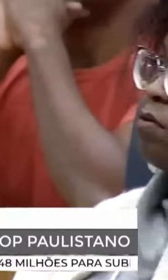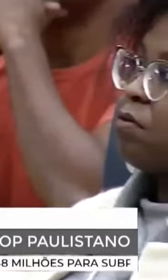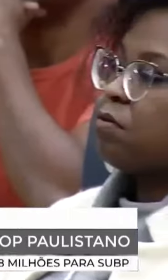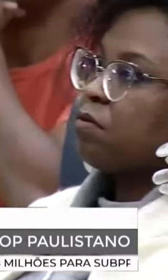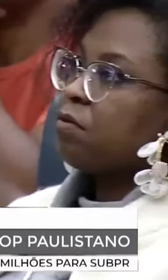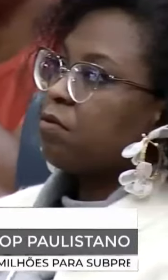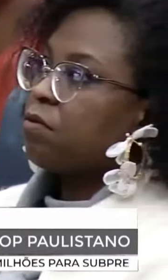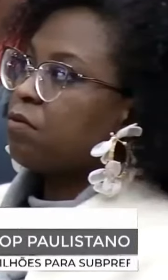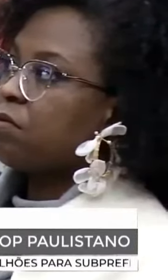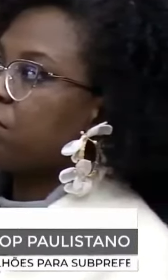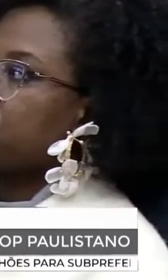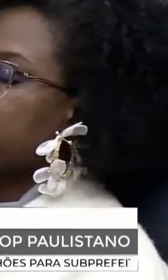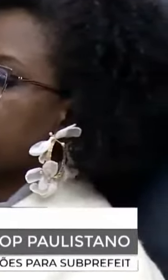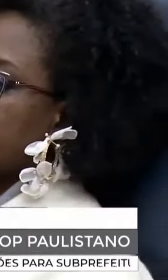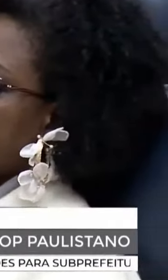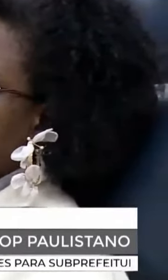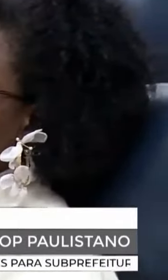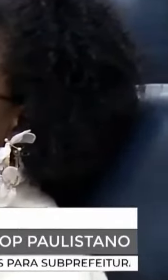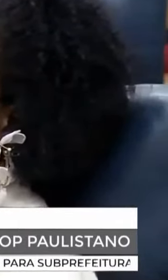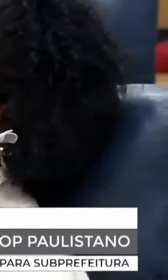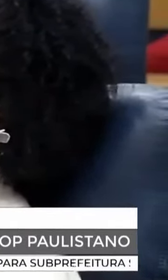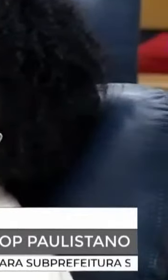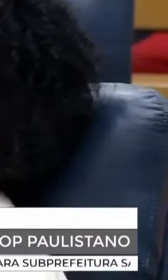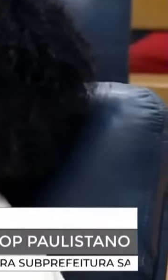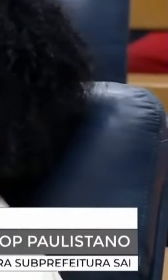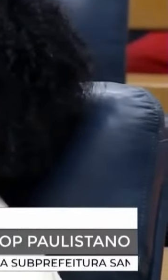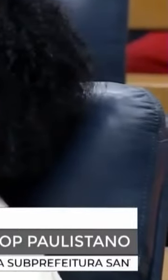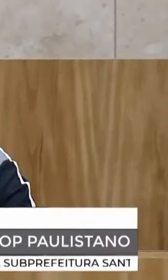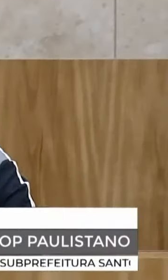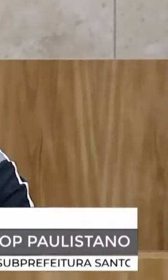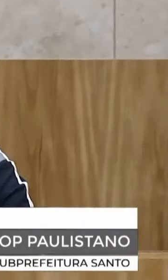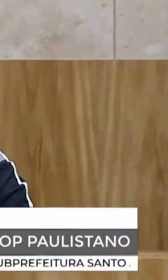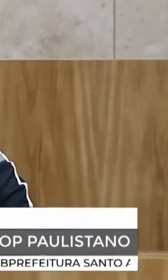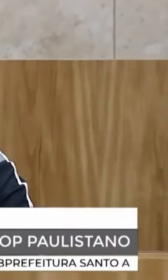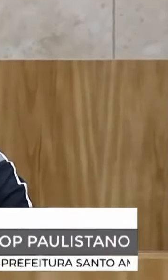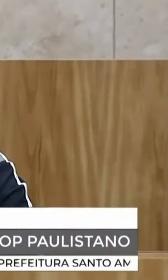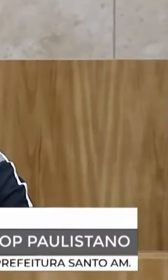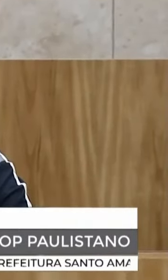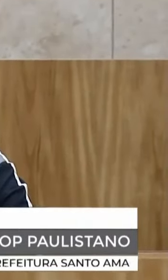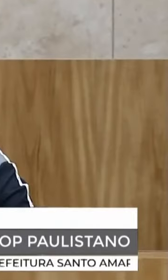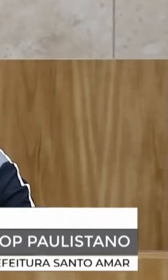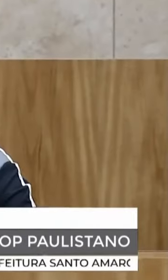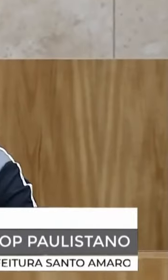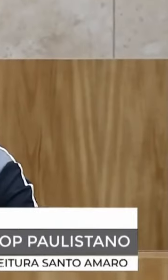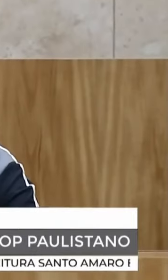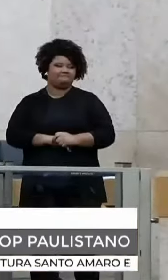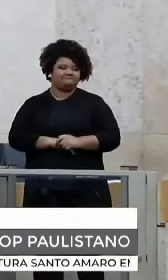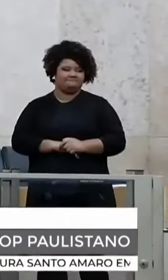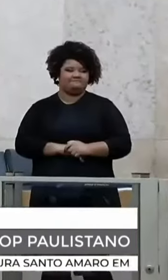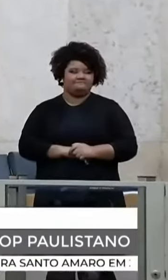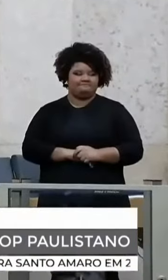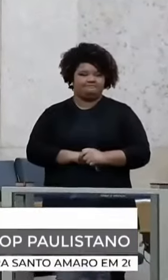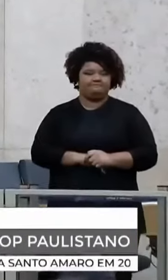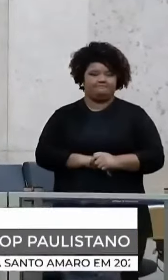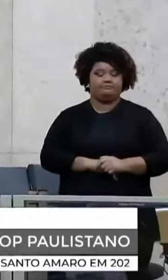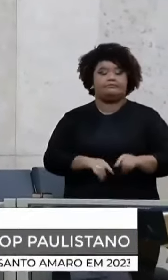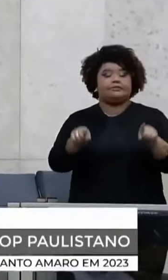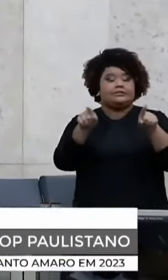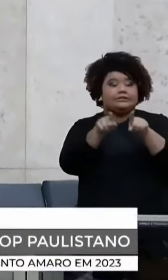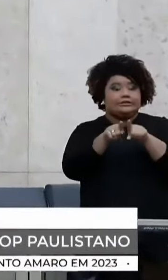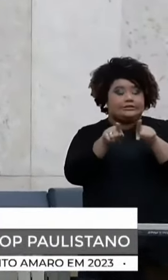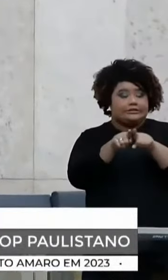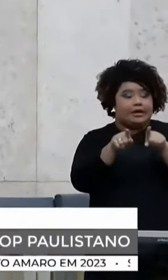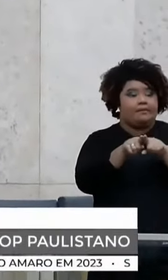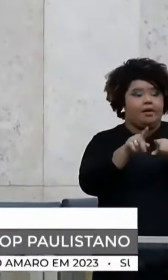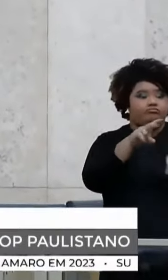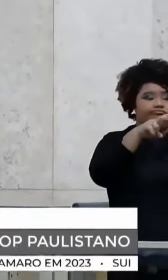uma nova vida. A honraria é motivo de orgulho ao movimento, como explicou o Negro House, coordenador da Casa de